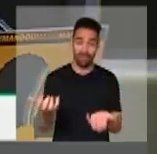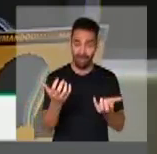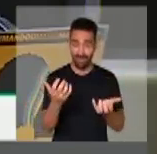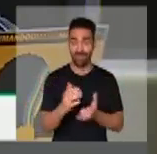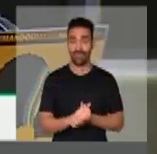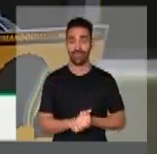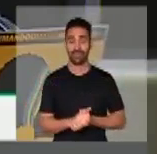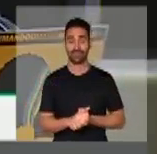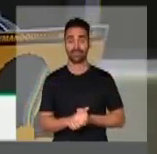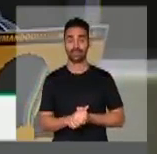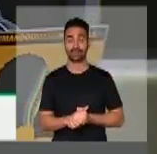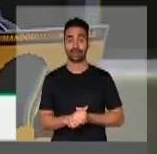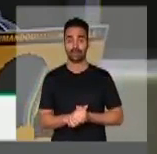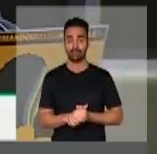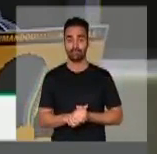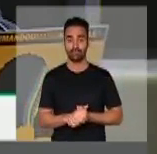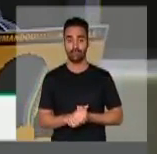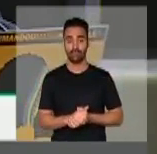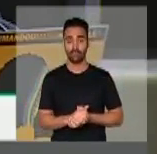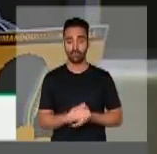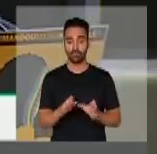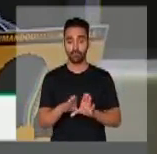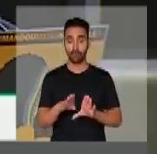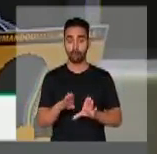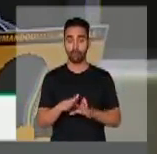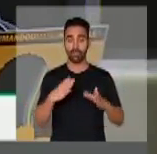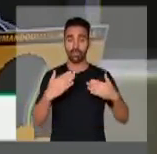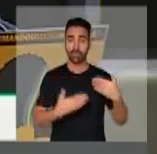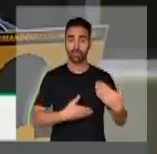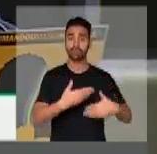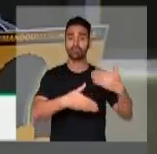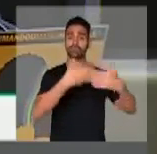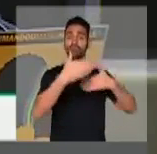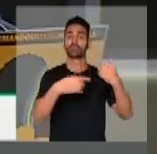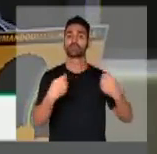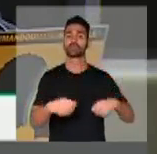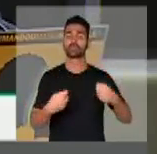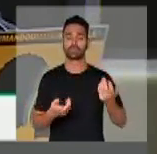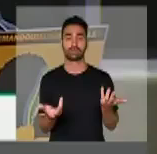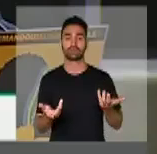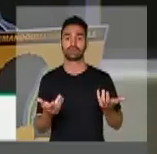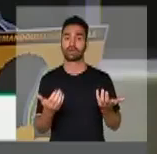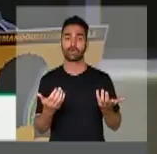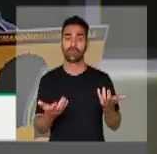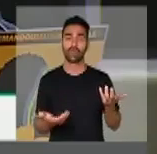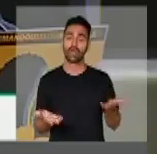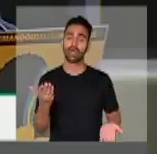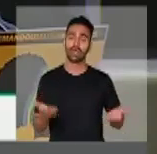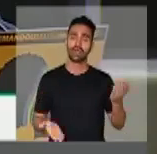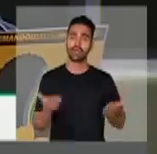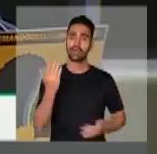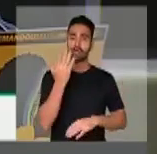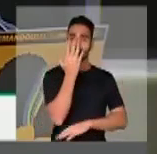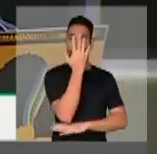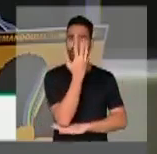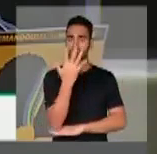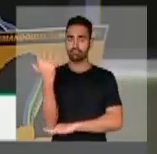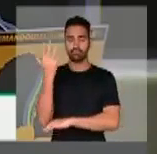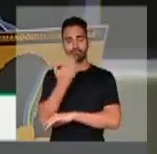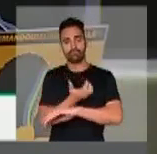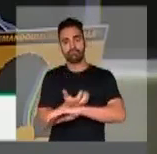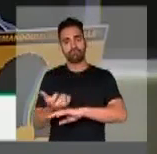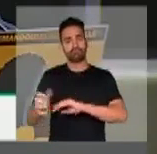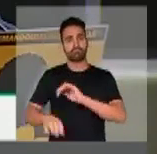a busca de um tipo de desenvolvimento que preze o equilíbrio ecológico. Essa era a vida